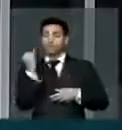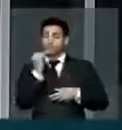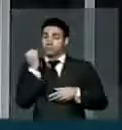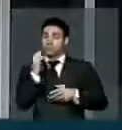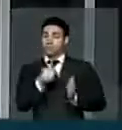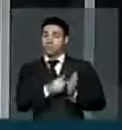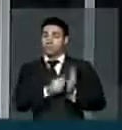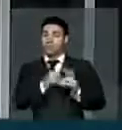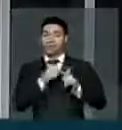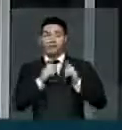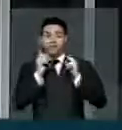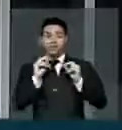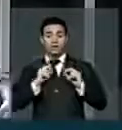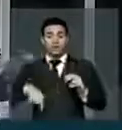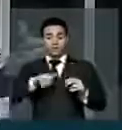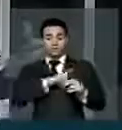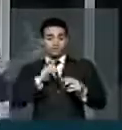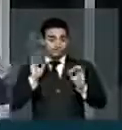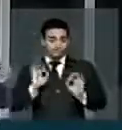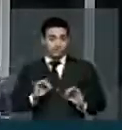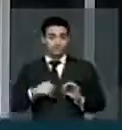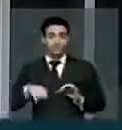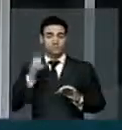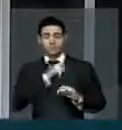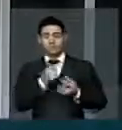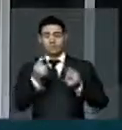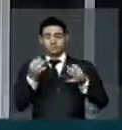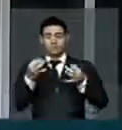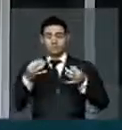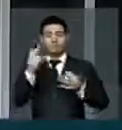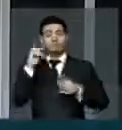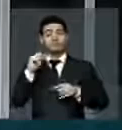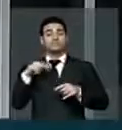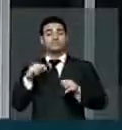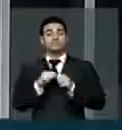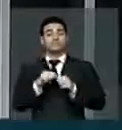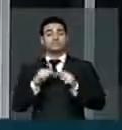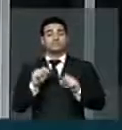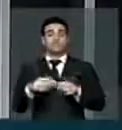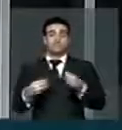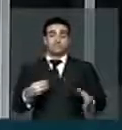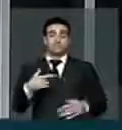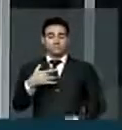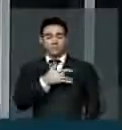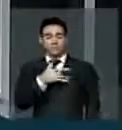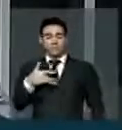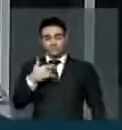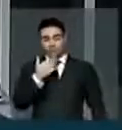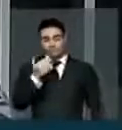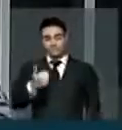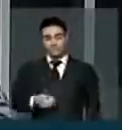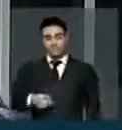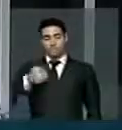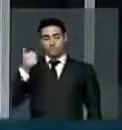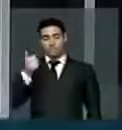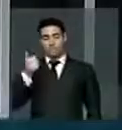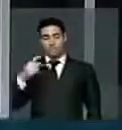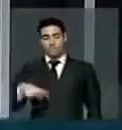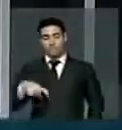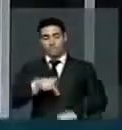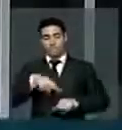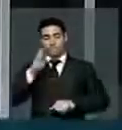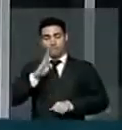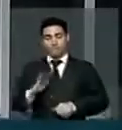para que nós possamos realmente ter os recursos necessários para oferecer uma saúde de melhor qualidade no nosso